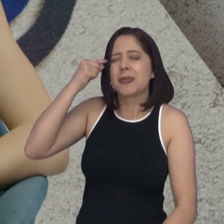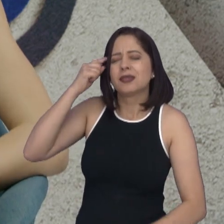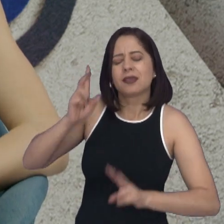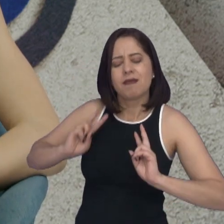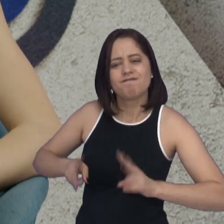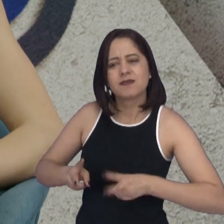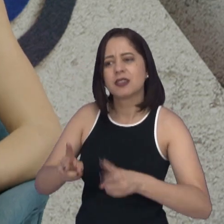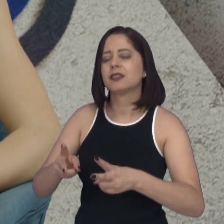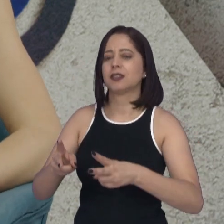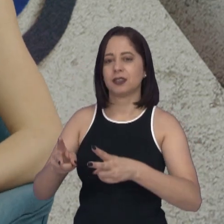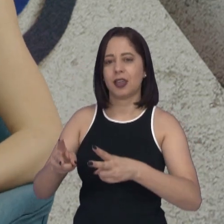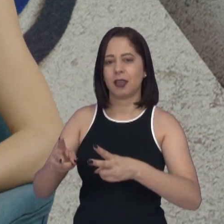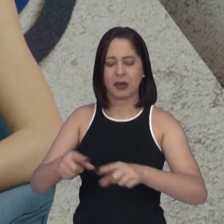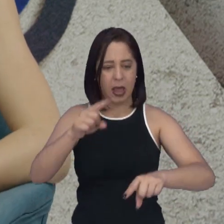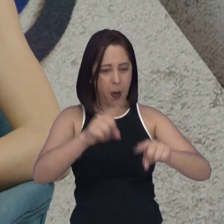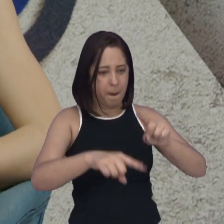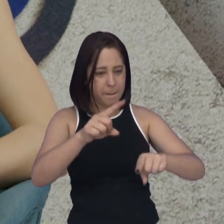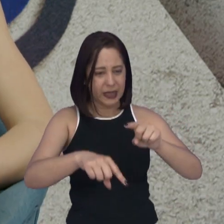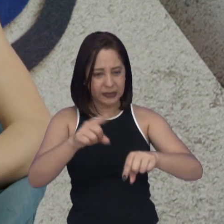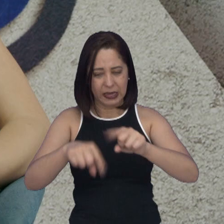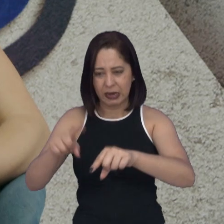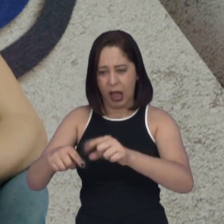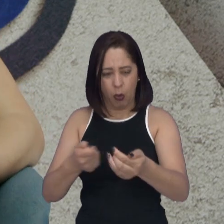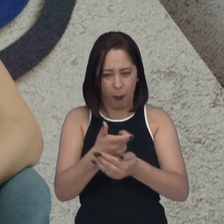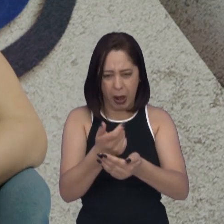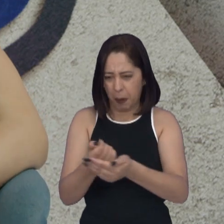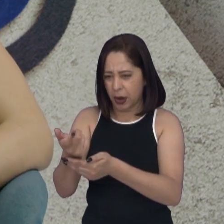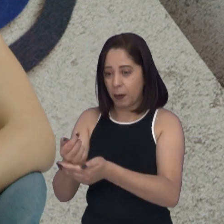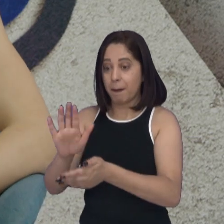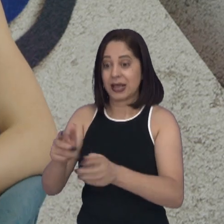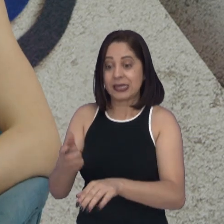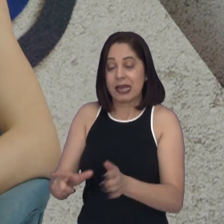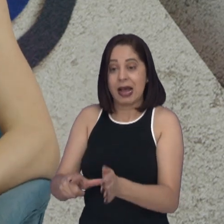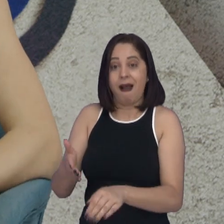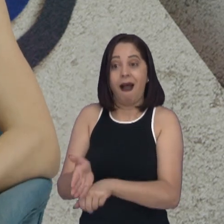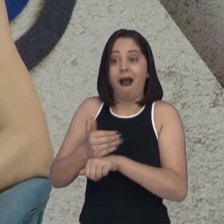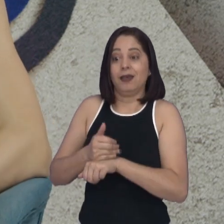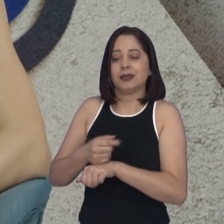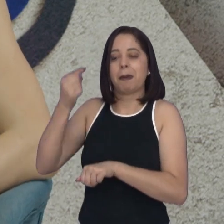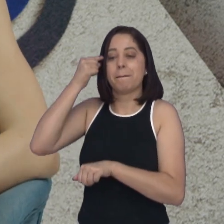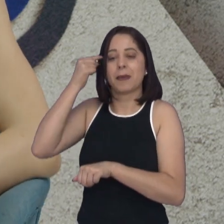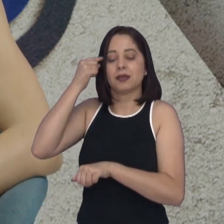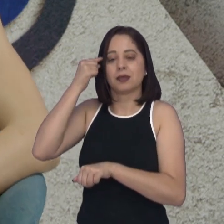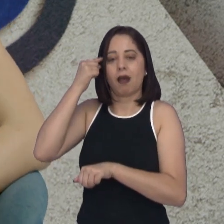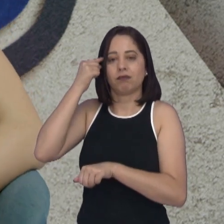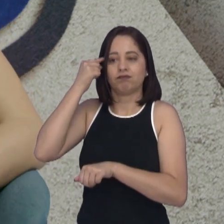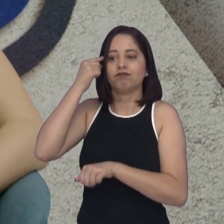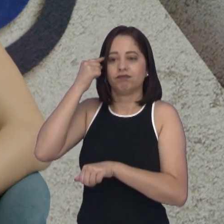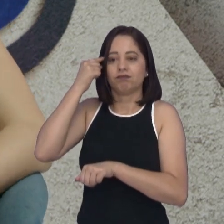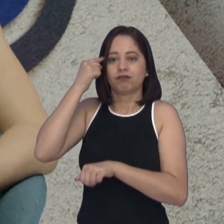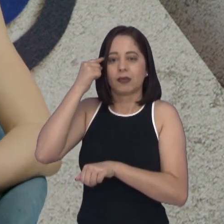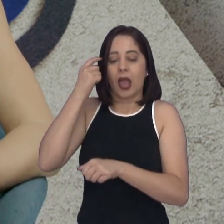questão de confeccionar esses produtos de uma forma irresponsável, mas também muito voltado à questão do descarte incorreto, né,